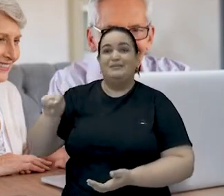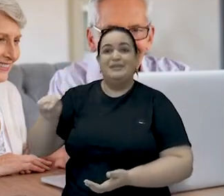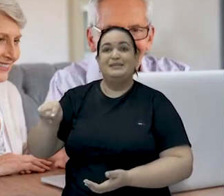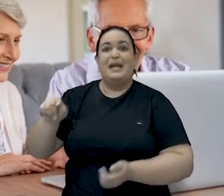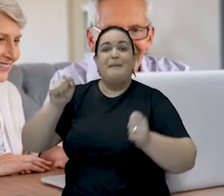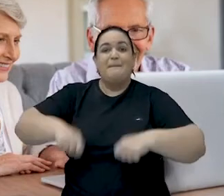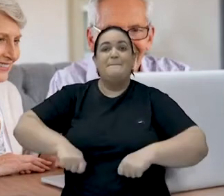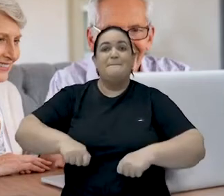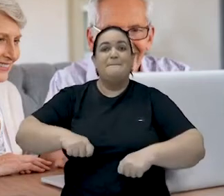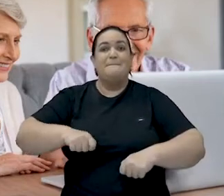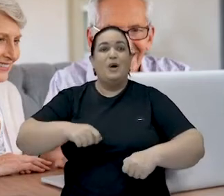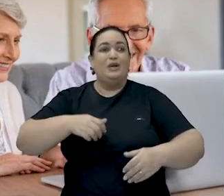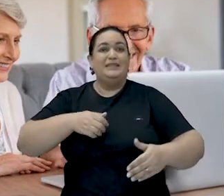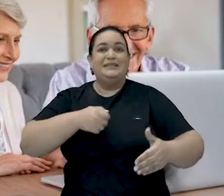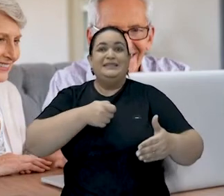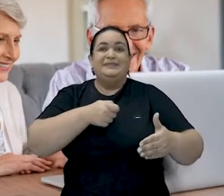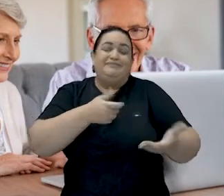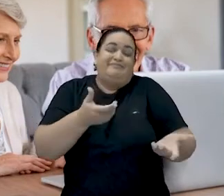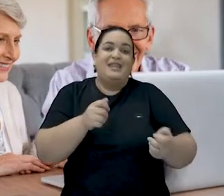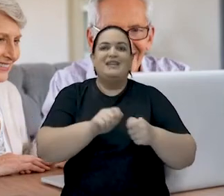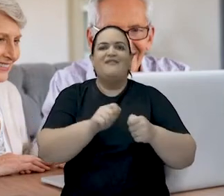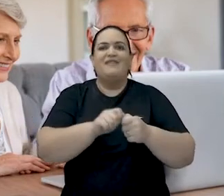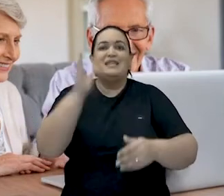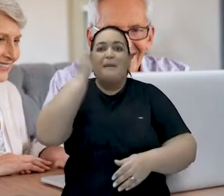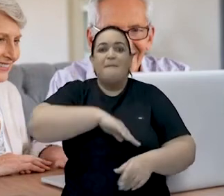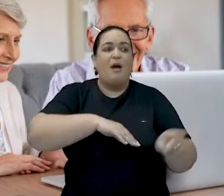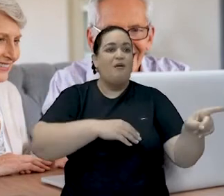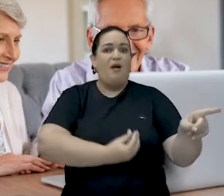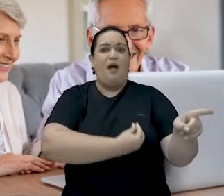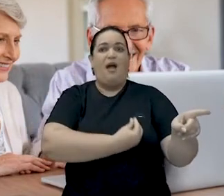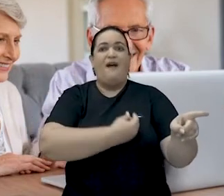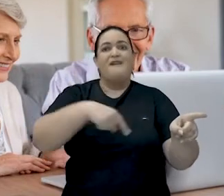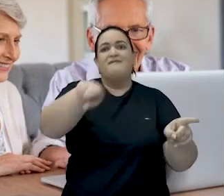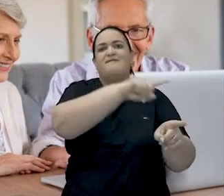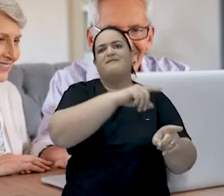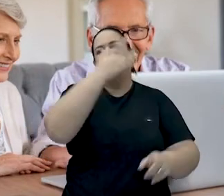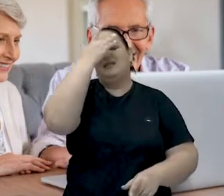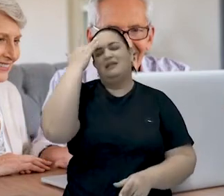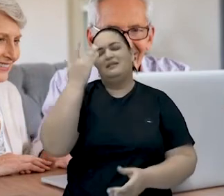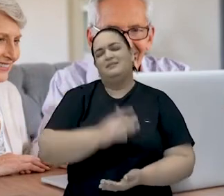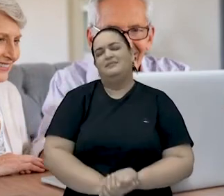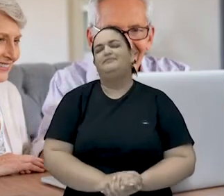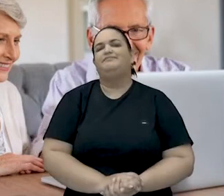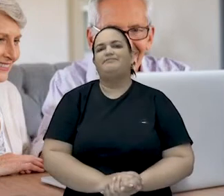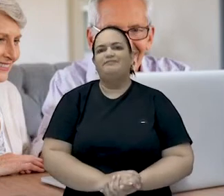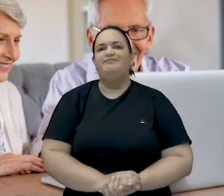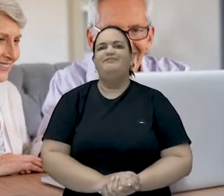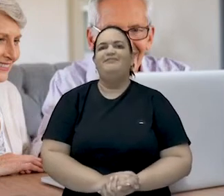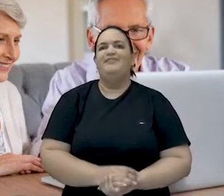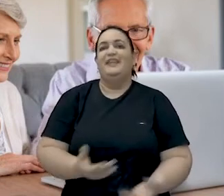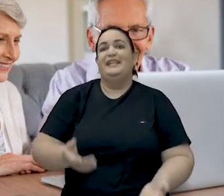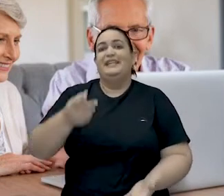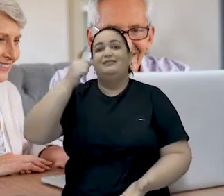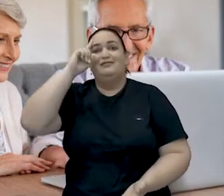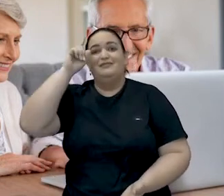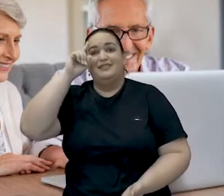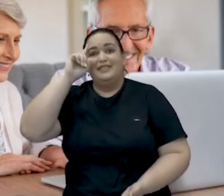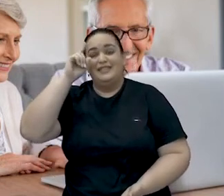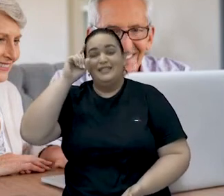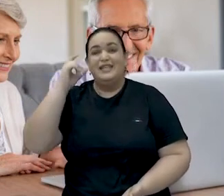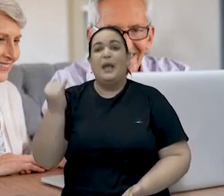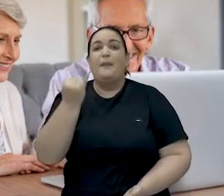das pessoas? Quanto mais se fala de transformação digital no dia a dia, mais importante